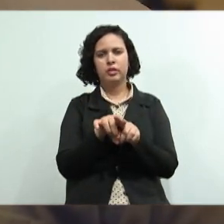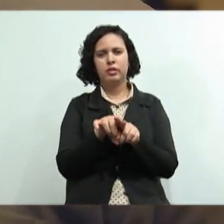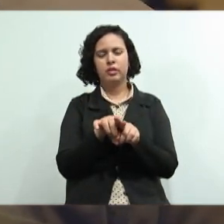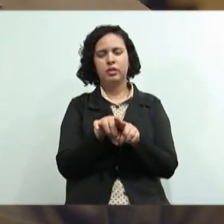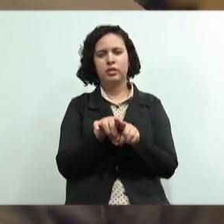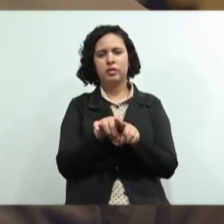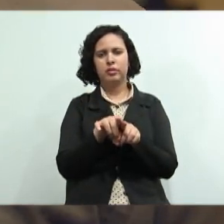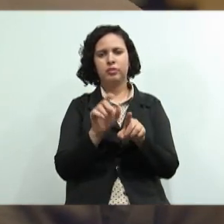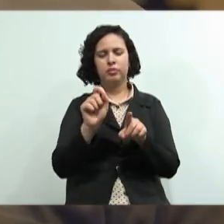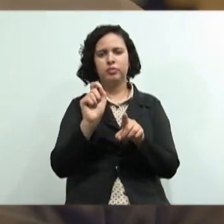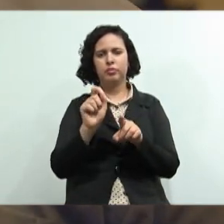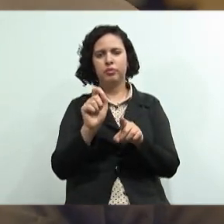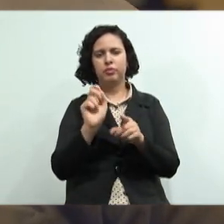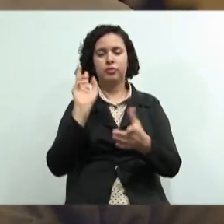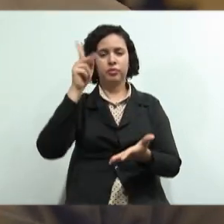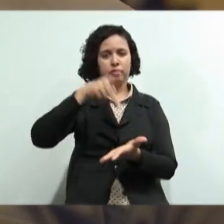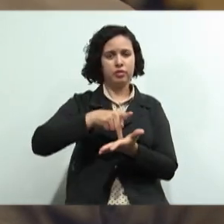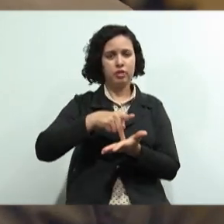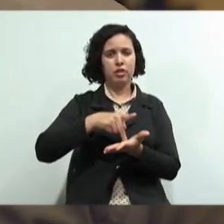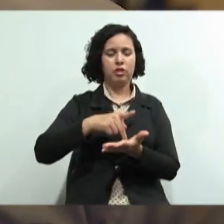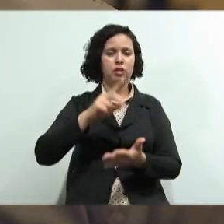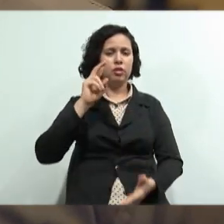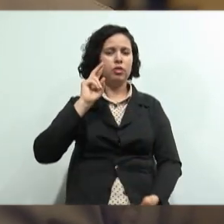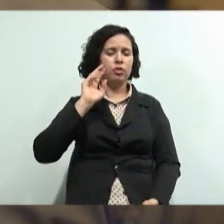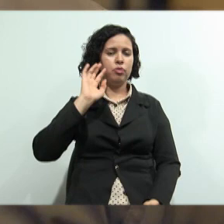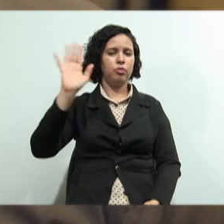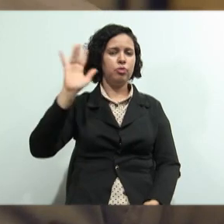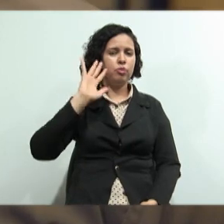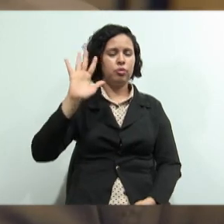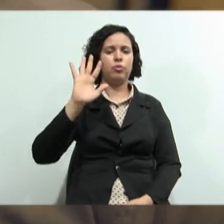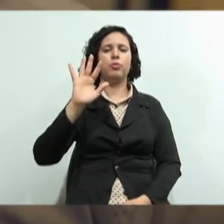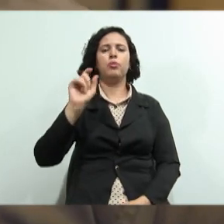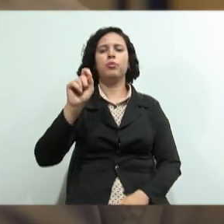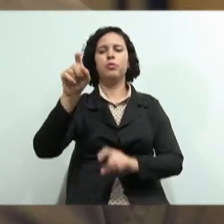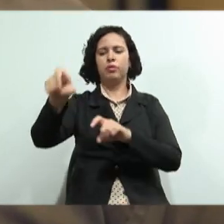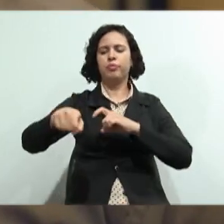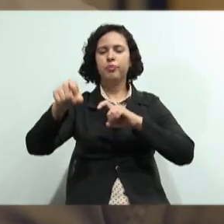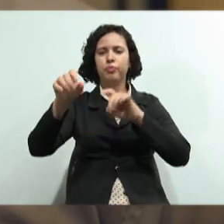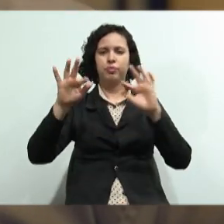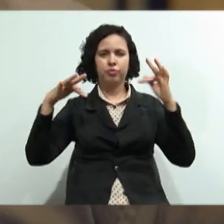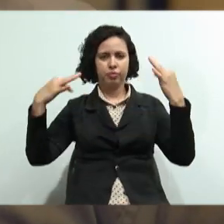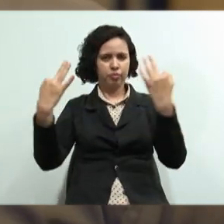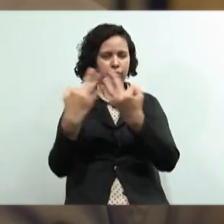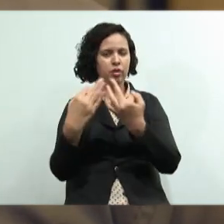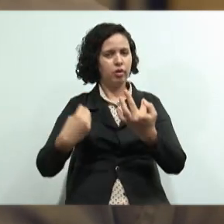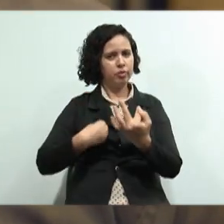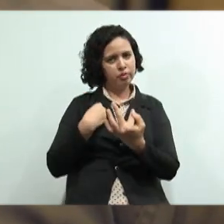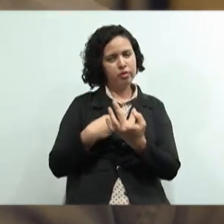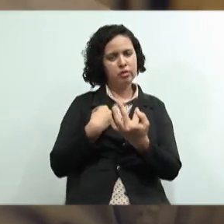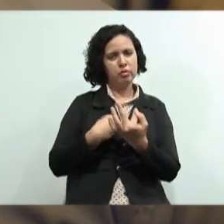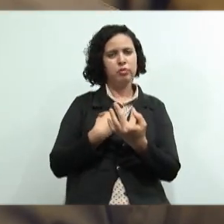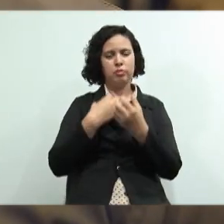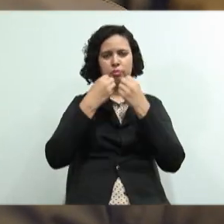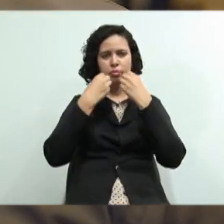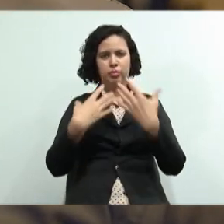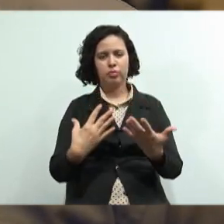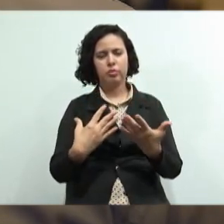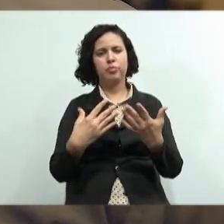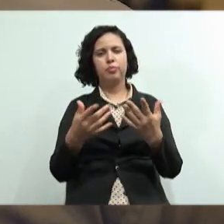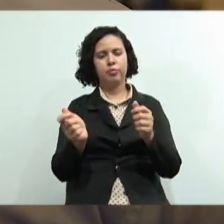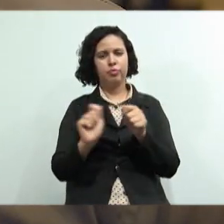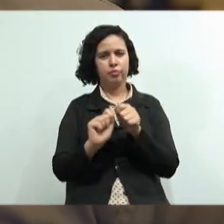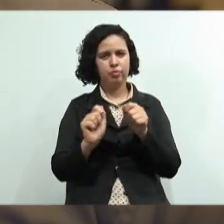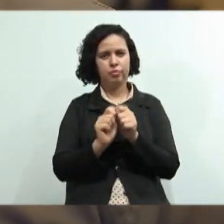digamos que realidade, aquele sonho da agricultura familiar, que é o sonho de ter uma vida digna, né, de produzir,